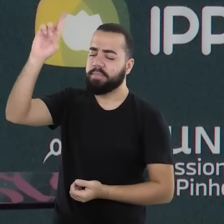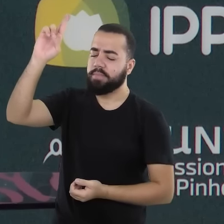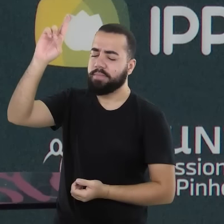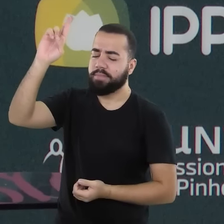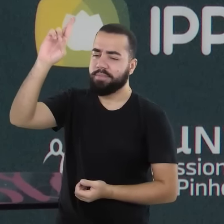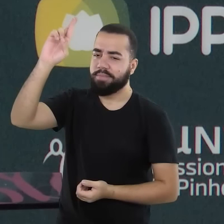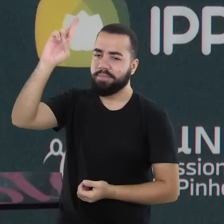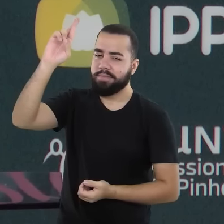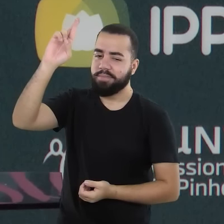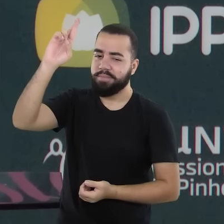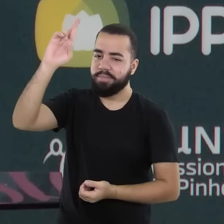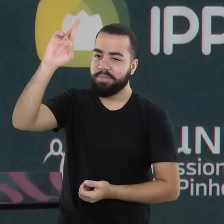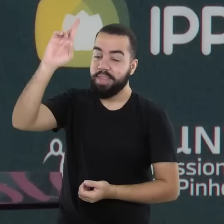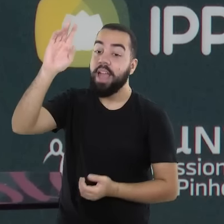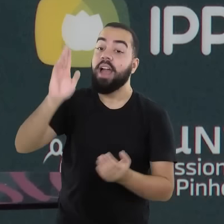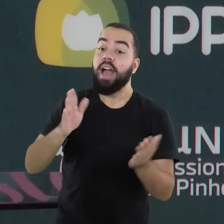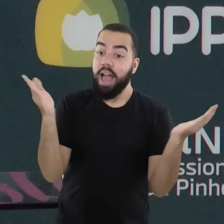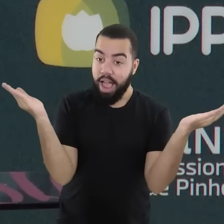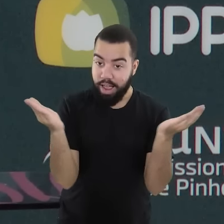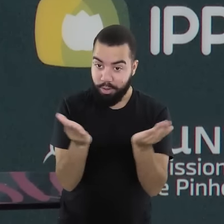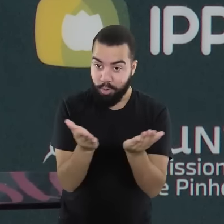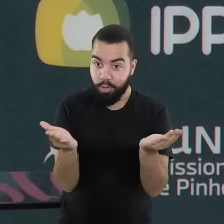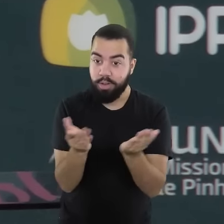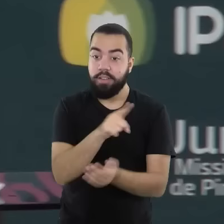Vamos orar todos, as duplas orando.